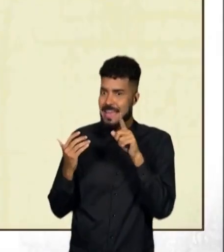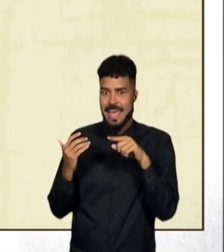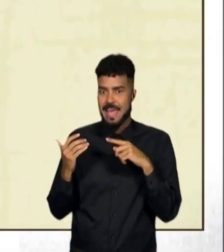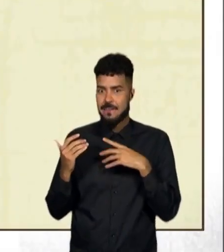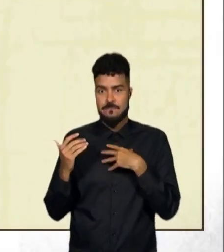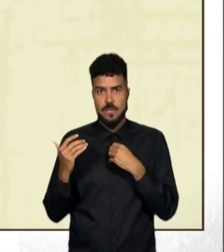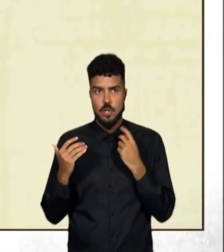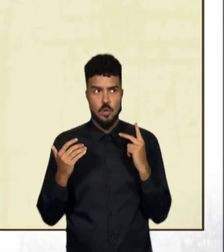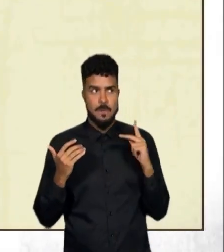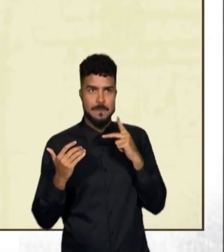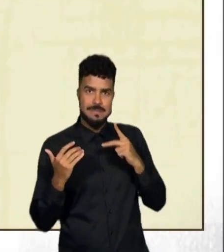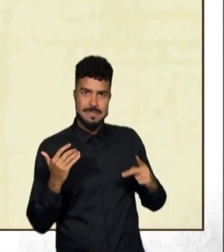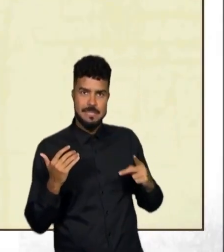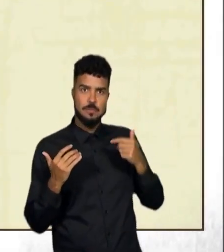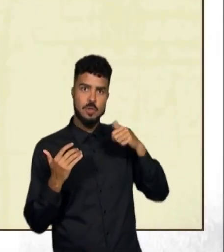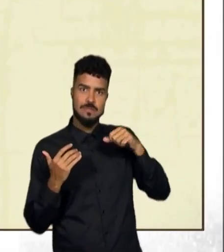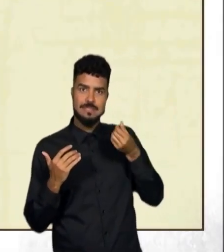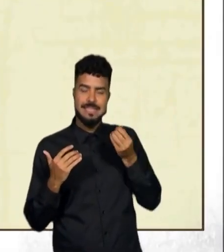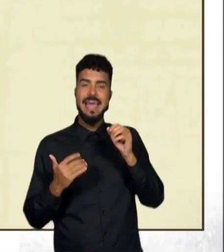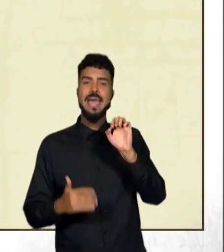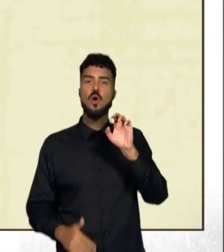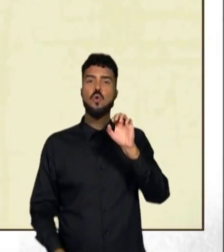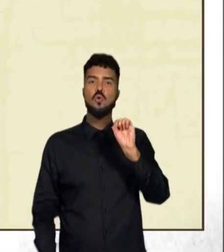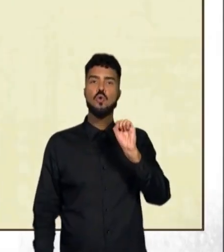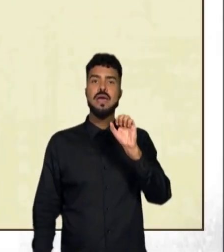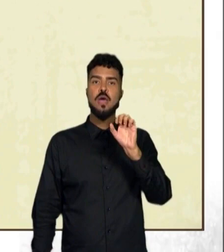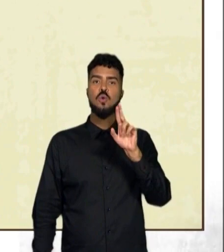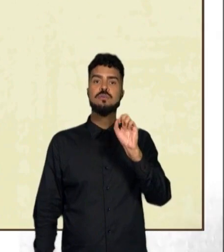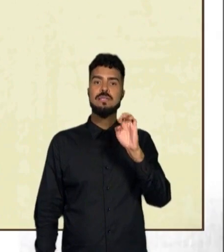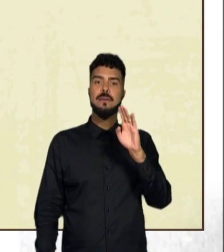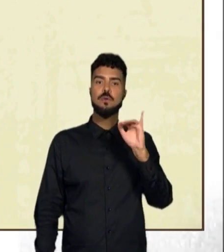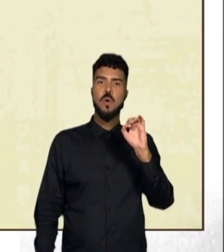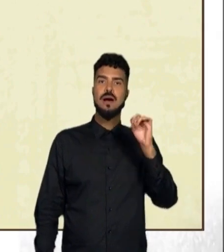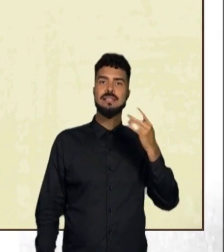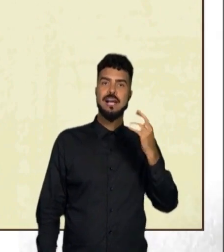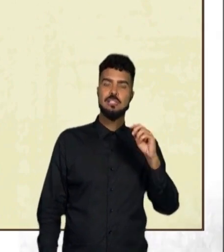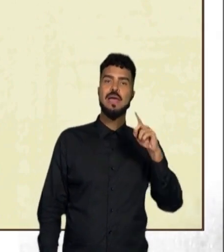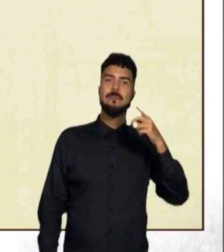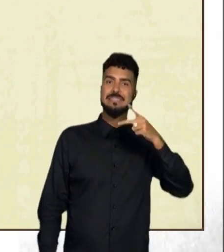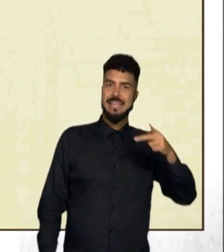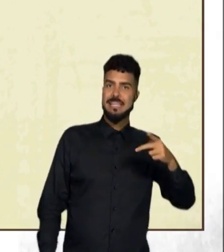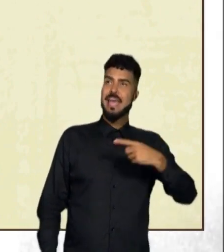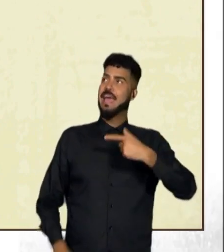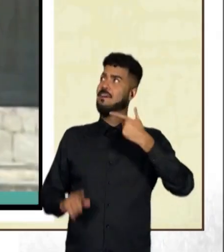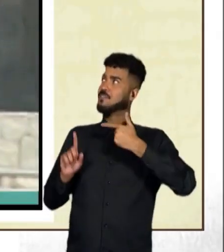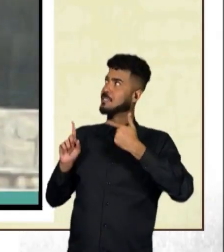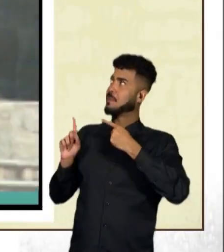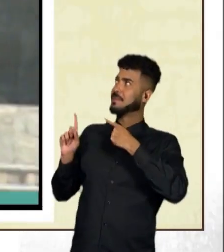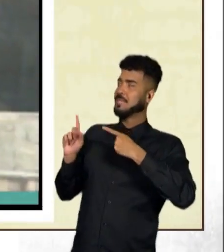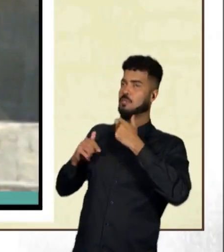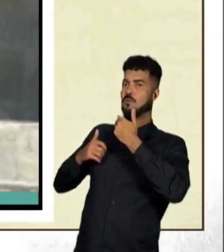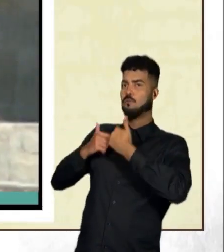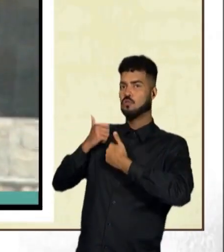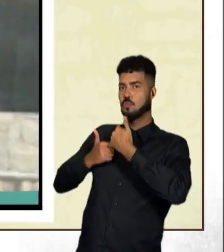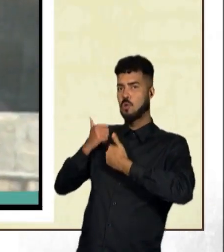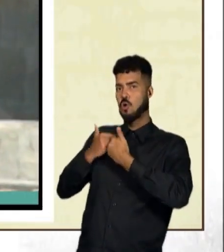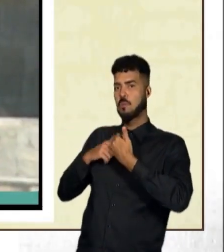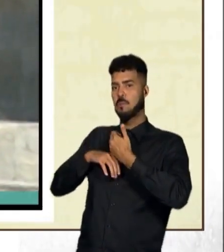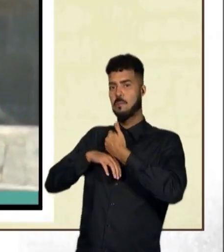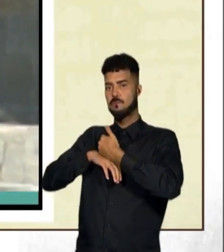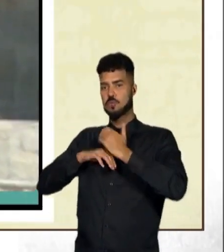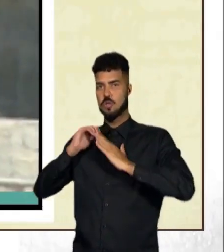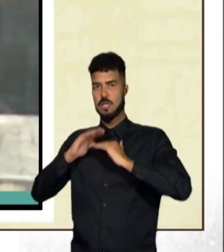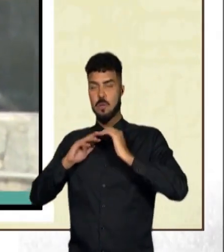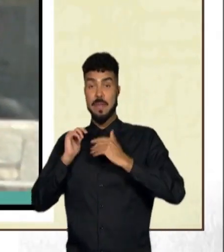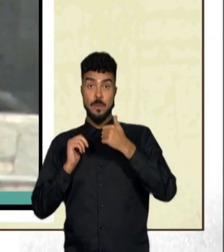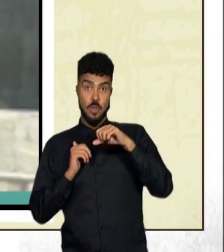presidente dos anos 60, do Eusébio de Andrade, o pai dele era o presidente, ele era o vice-presidente de futebol profissional, e nos anos 80 ele reassume o